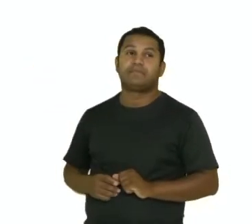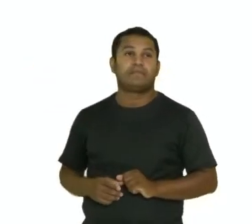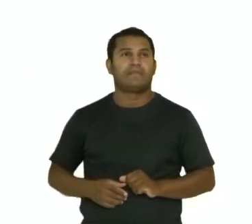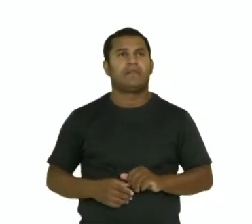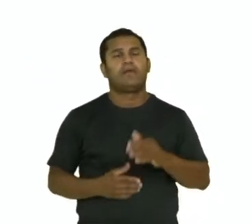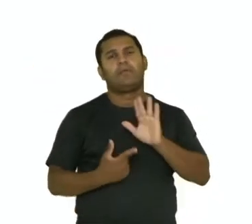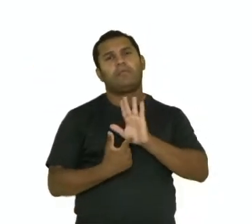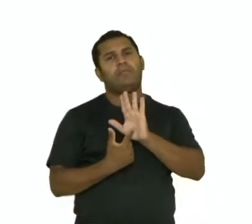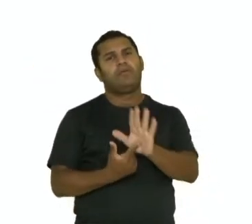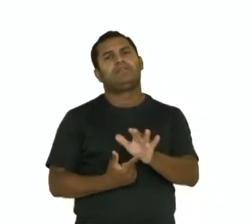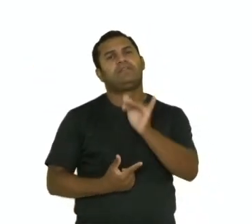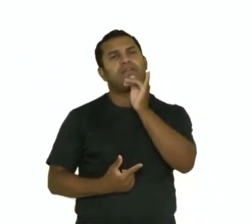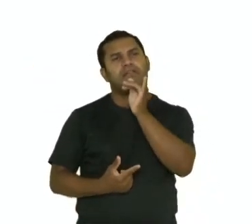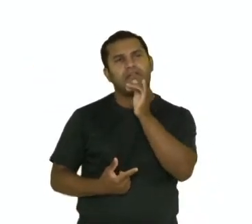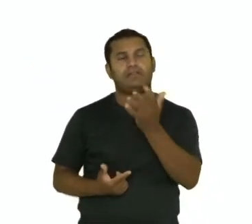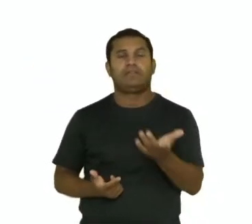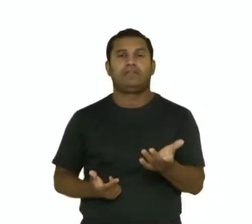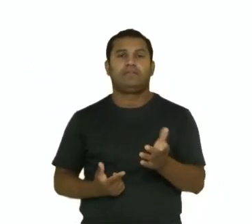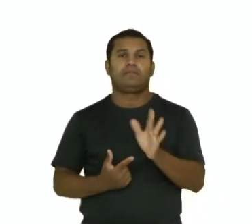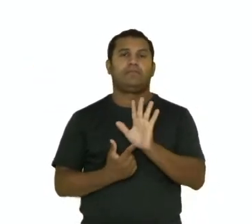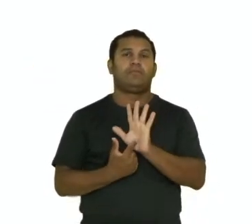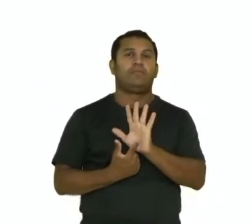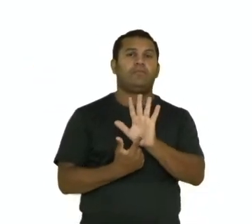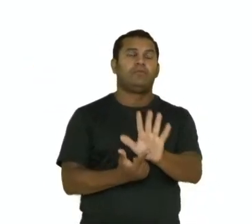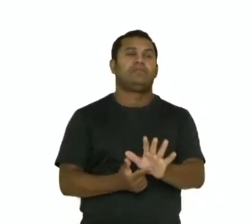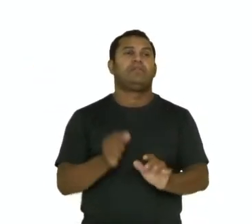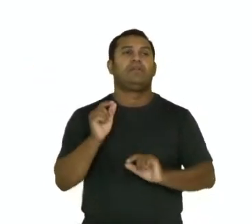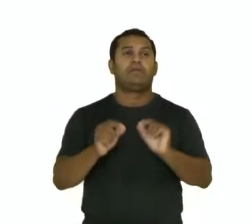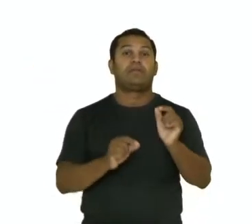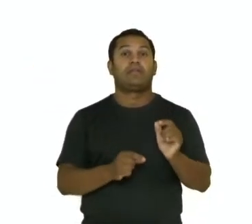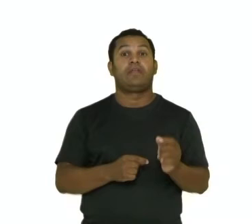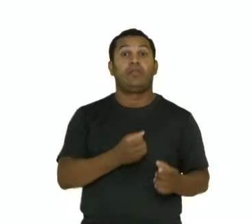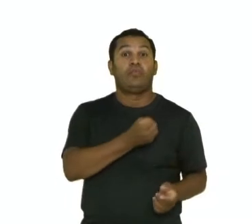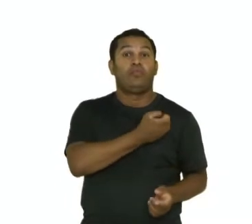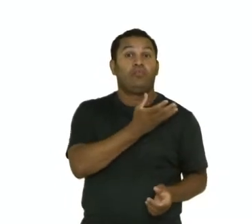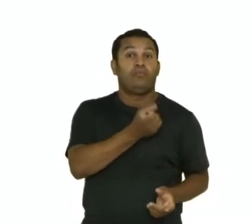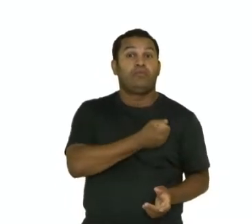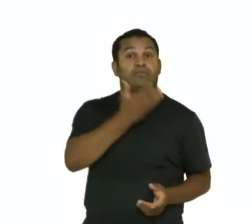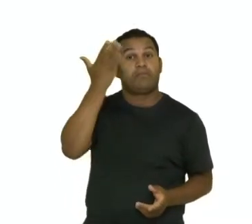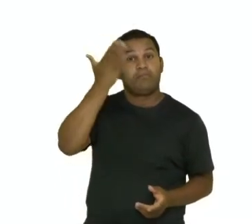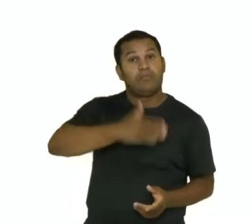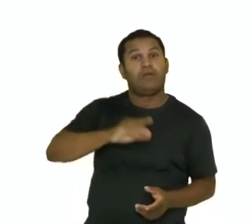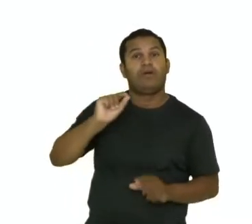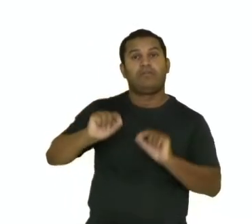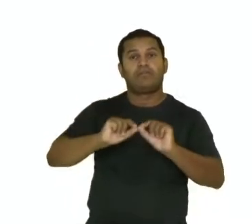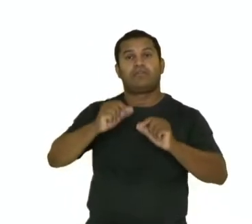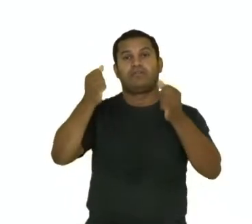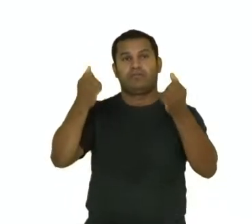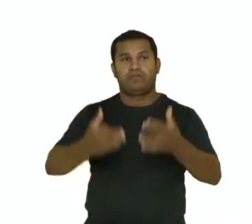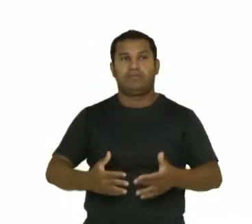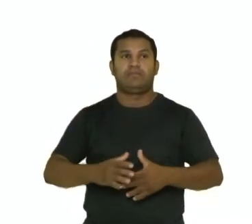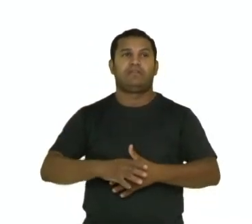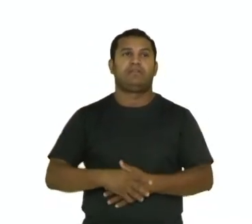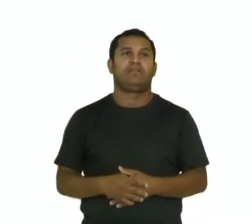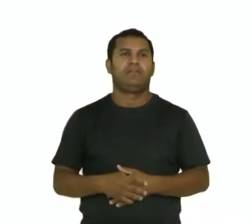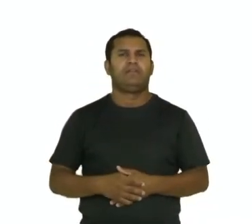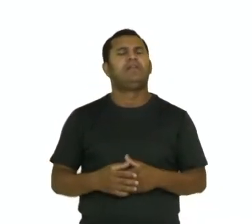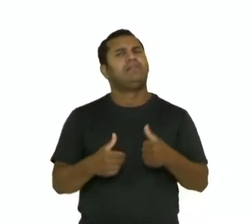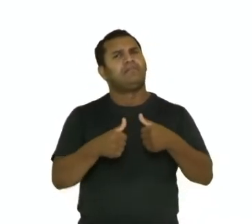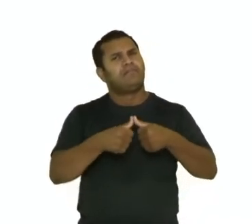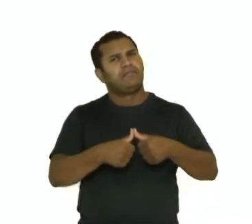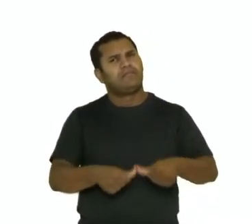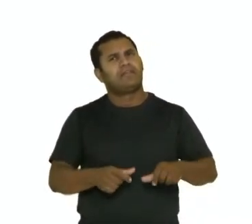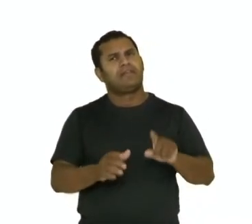falando, citar estatísticas notáveis, fontes de argumentação sobre o que você está falando, fazer uma